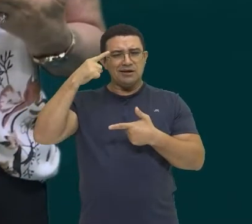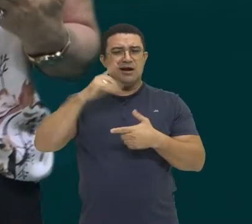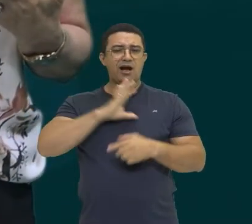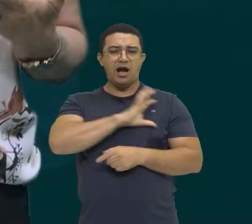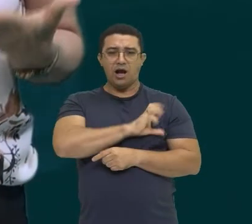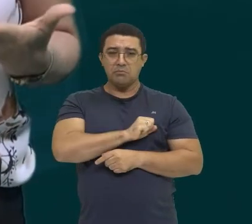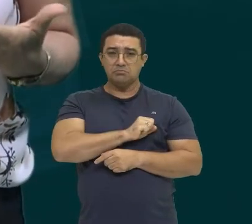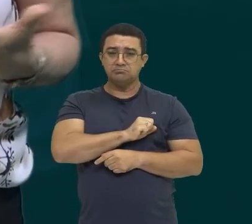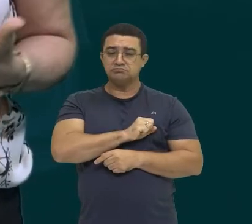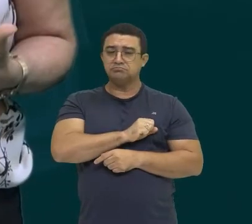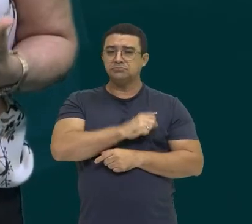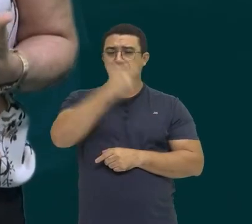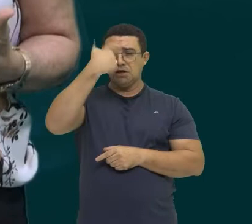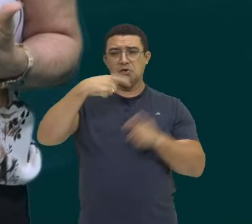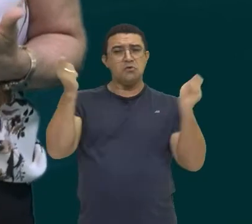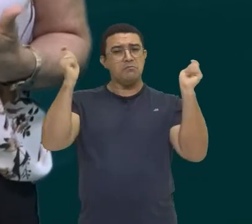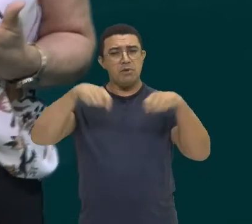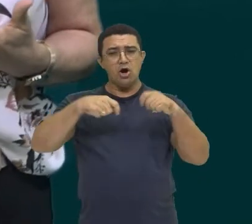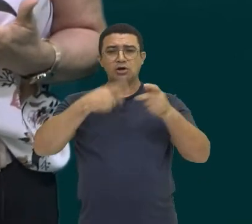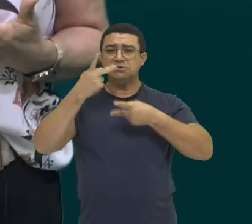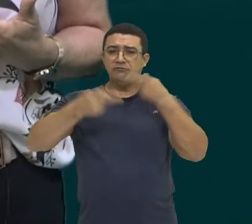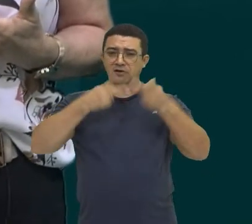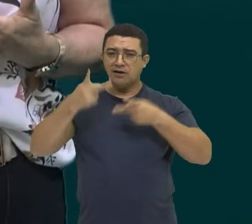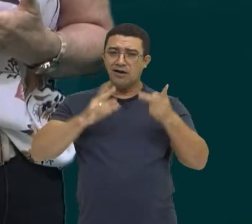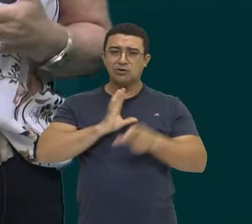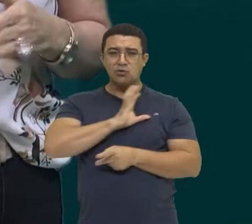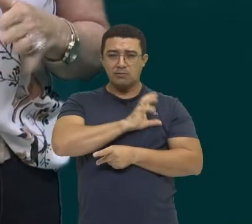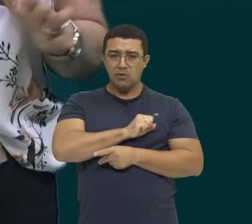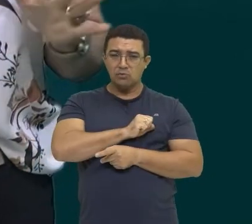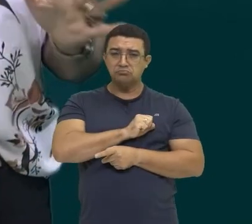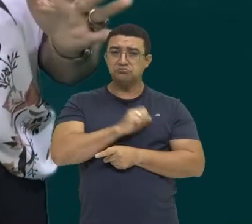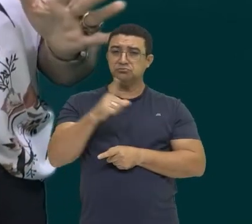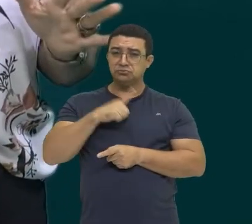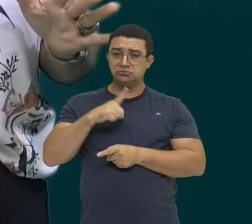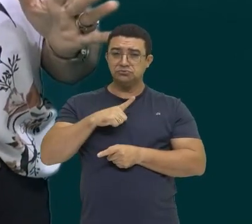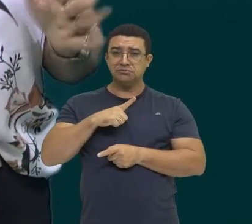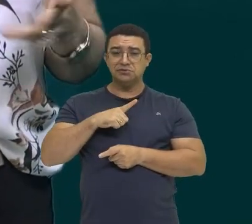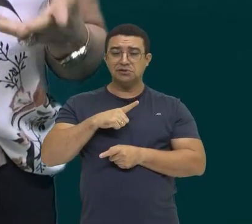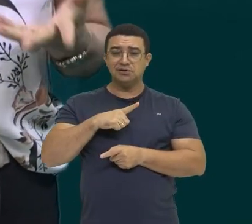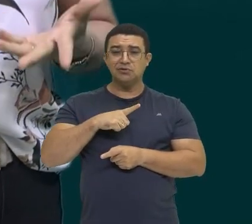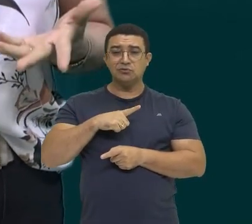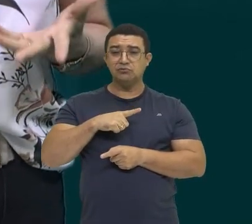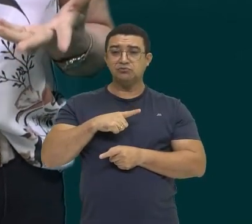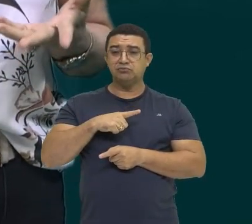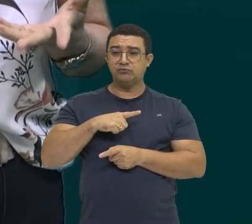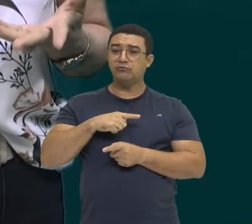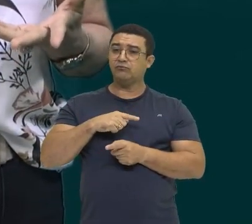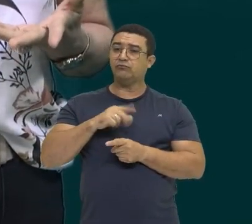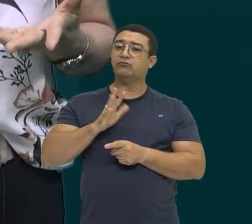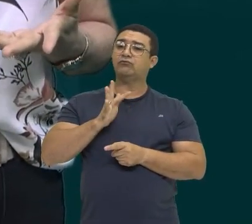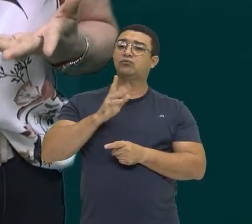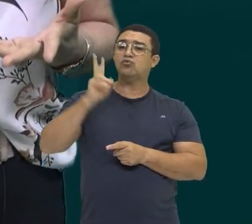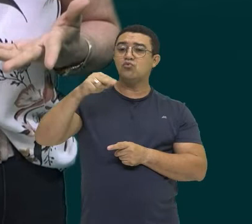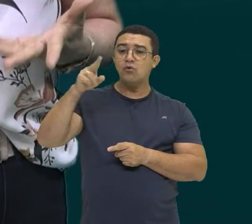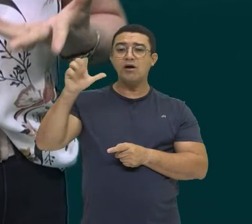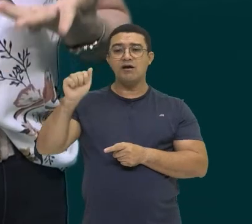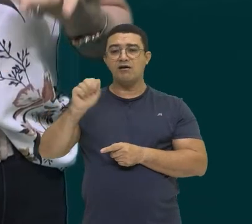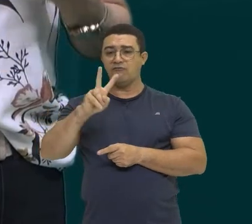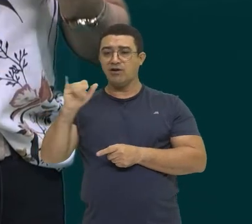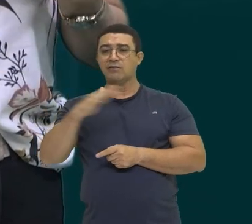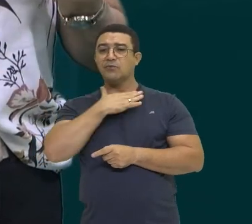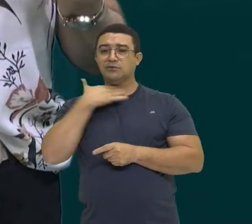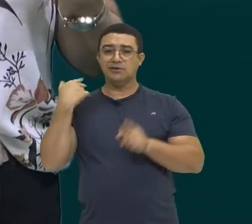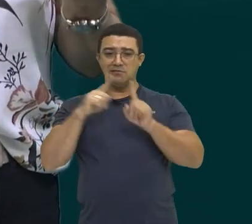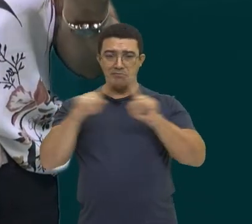eu possa me dizer do amor que tive, que não seja imortal, posto que é chama, mas que